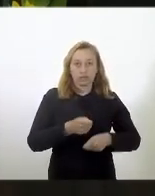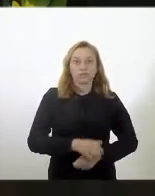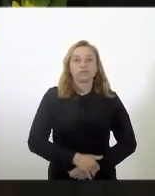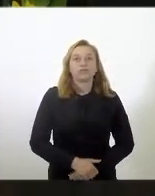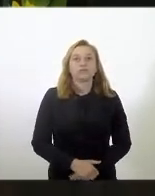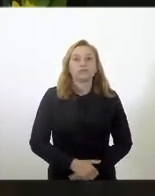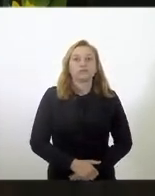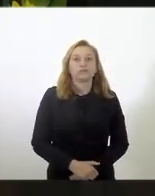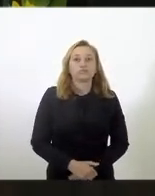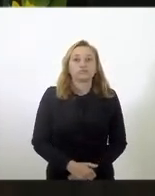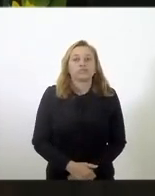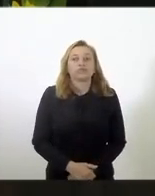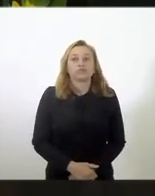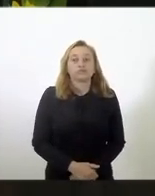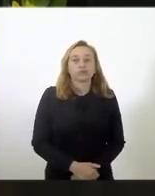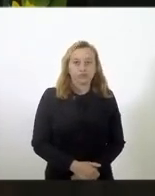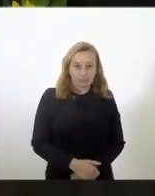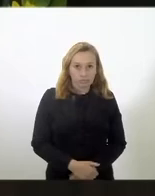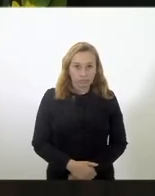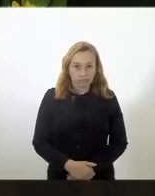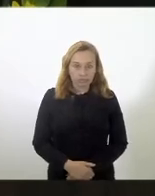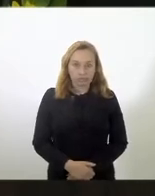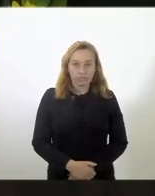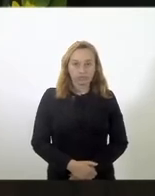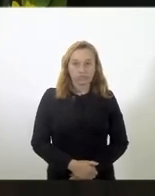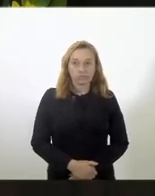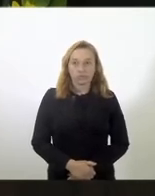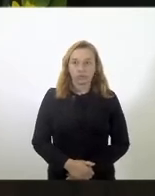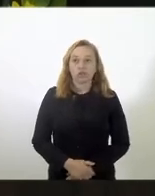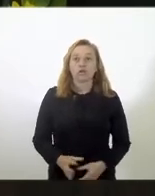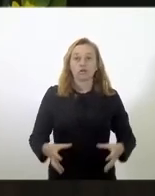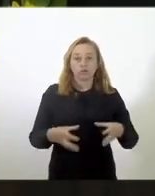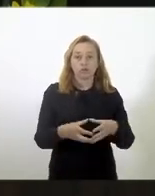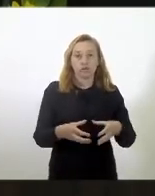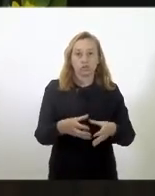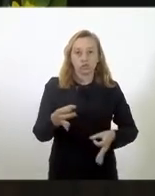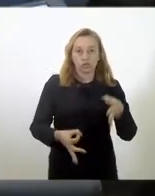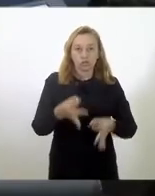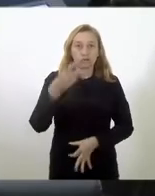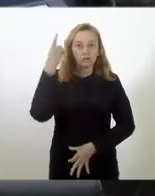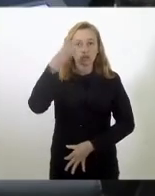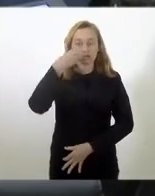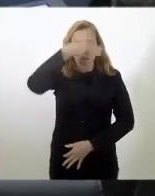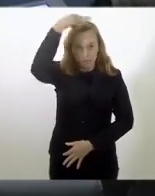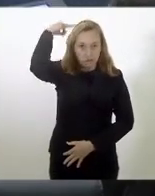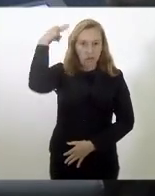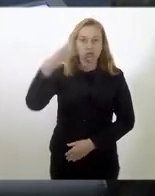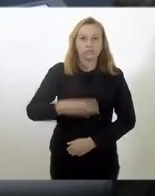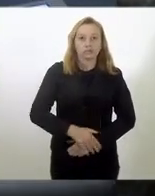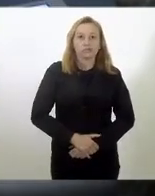Controle. Para emitir parecer pela Comissão de Constituição e Justiça, deputado Márcio Pacheco.